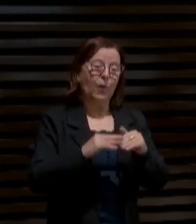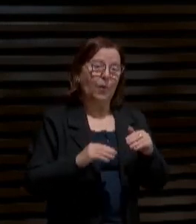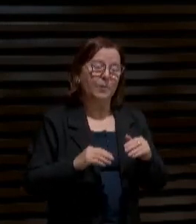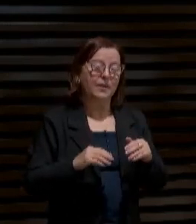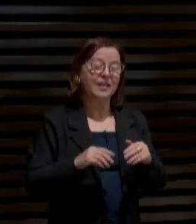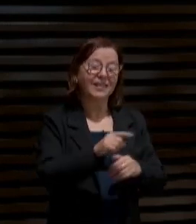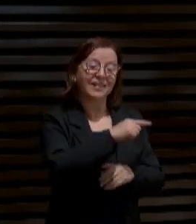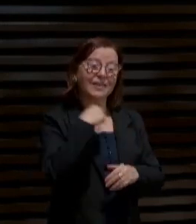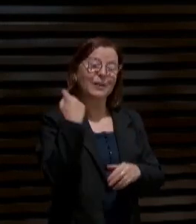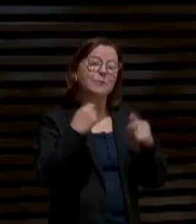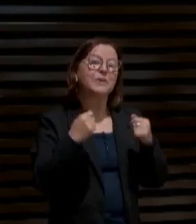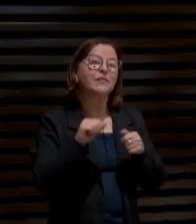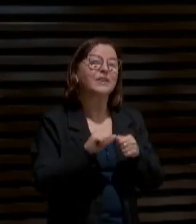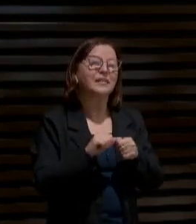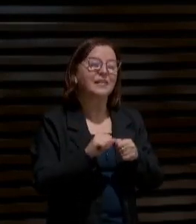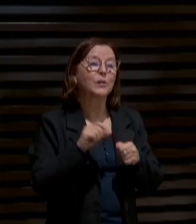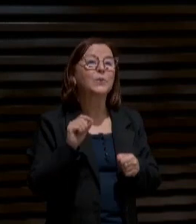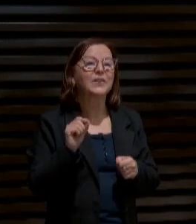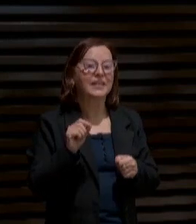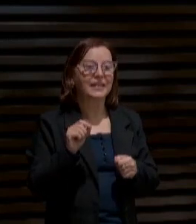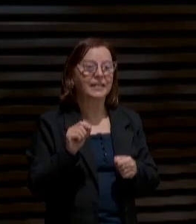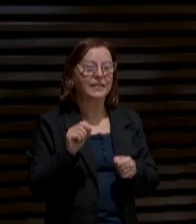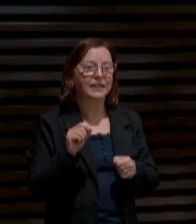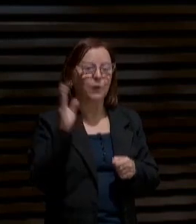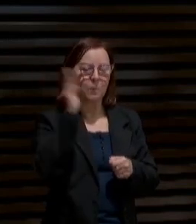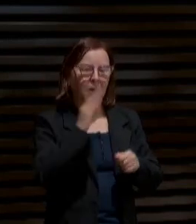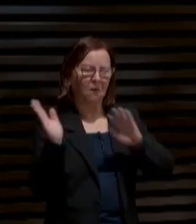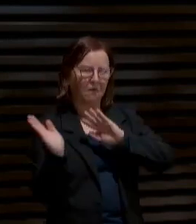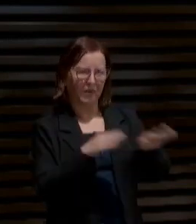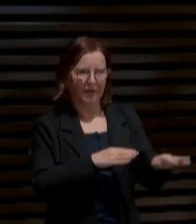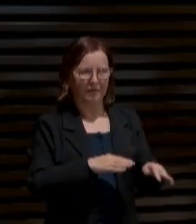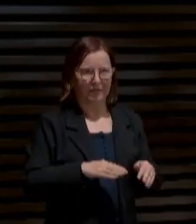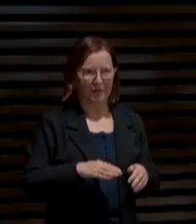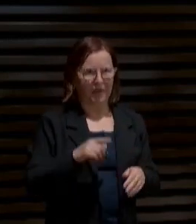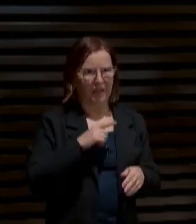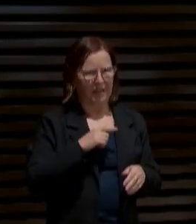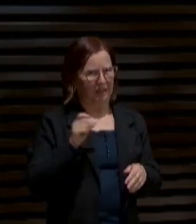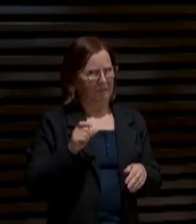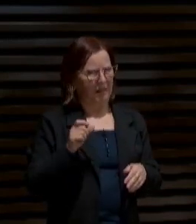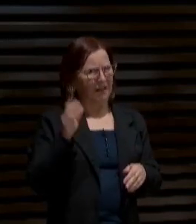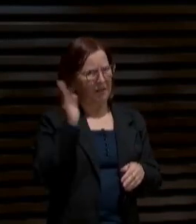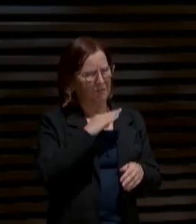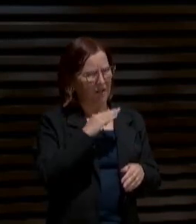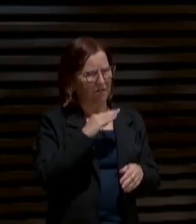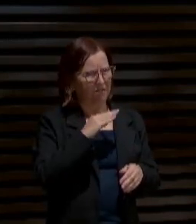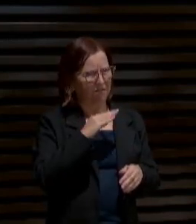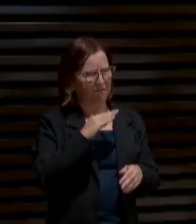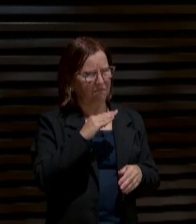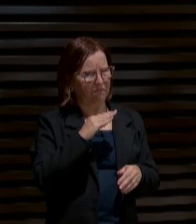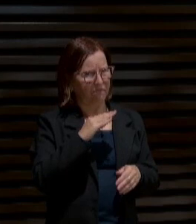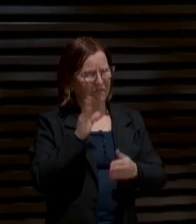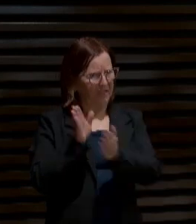mal você sabe que tem uma coisa ruim ali tem um negócio ruim Ali pela palavra ruim Ali você vai se misturar não sai